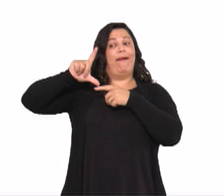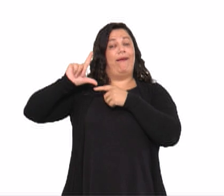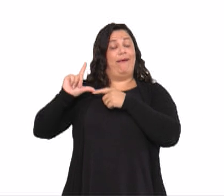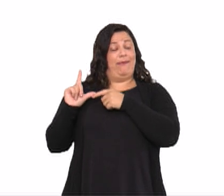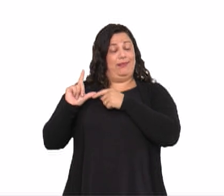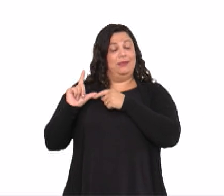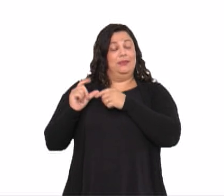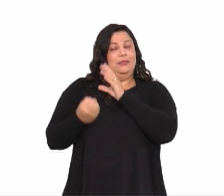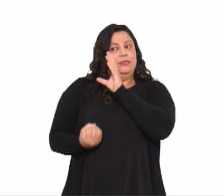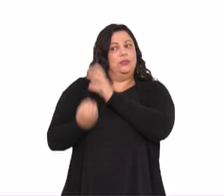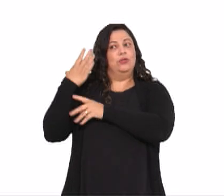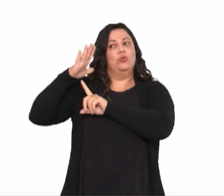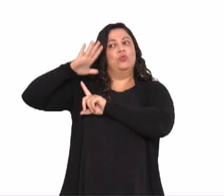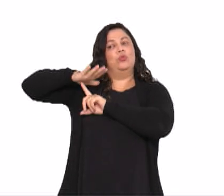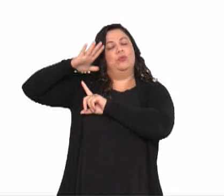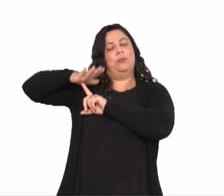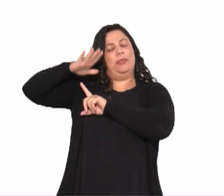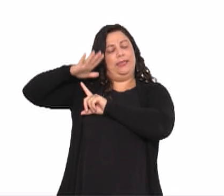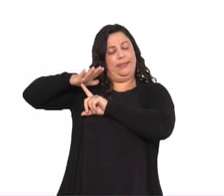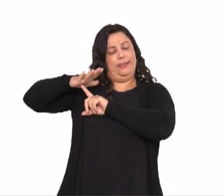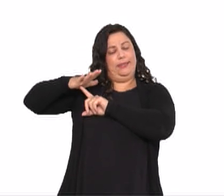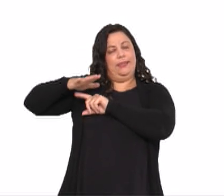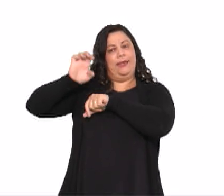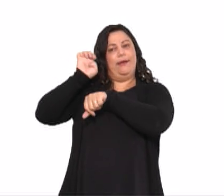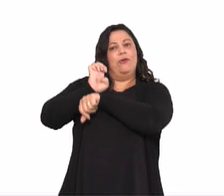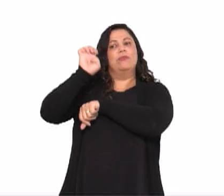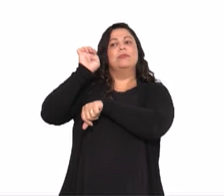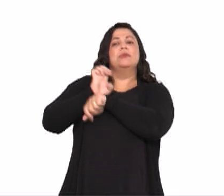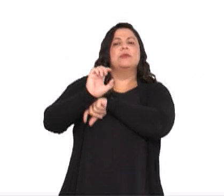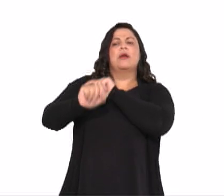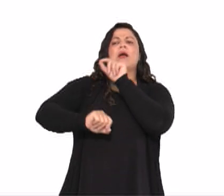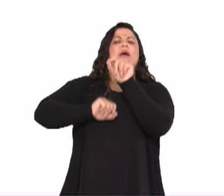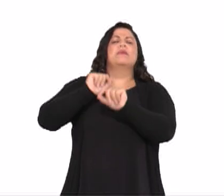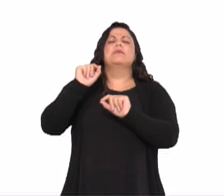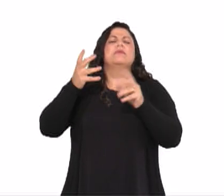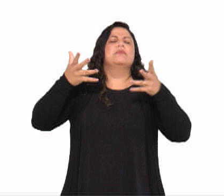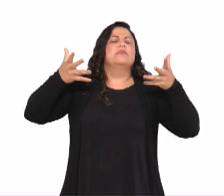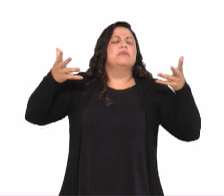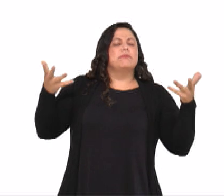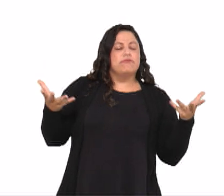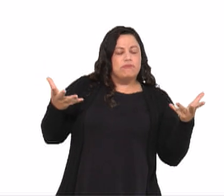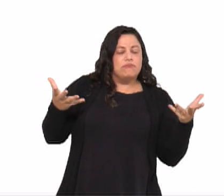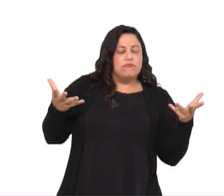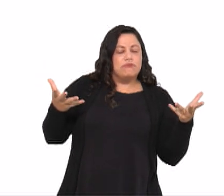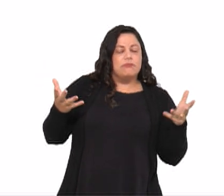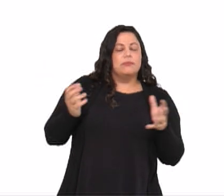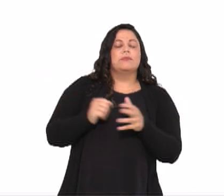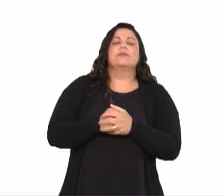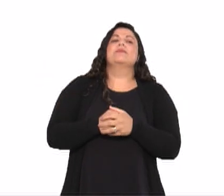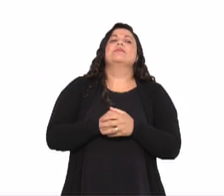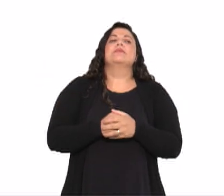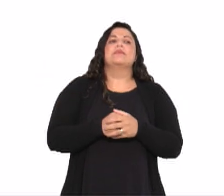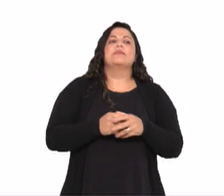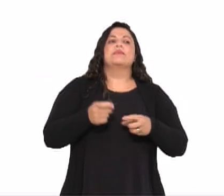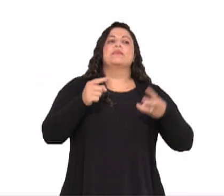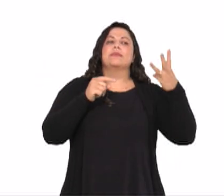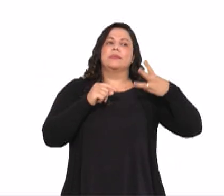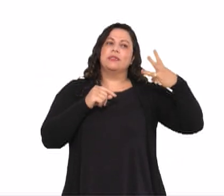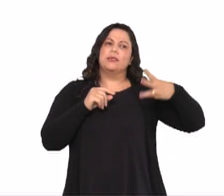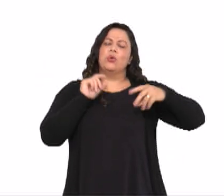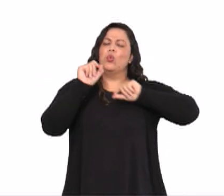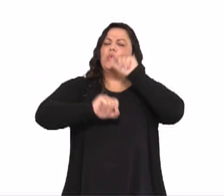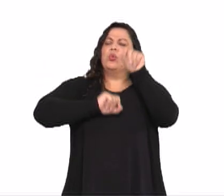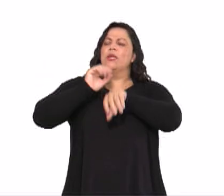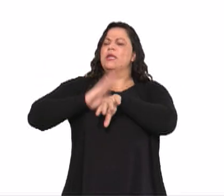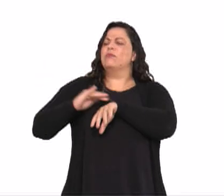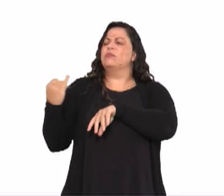o Paraná como estado, como província, o Paraná pertencia a qual capitania? E 3, quais elementos foram importantes